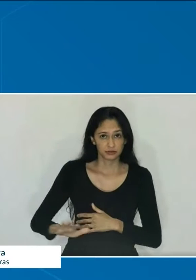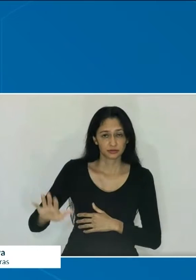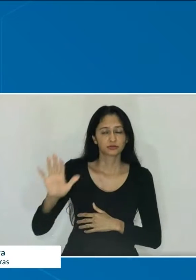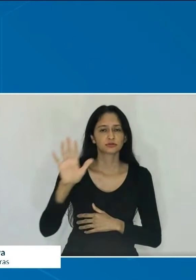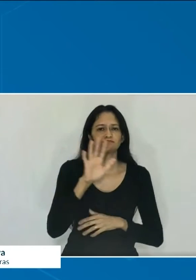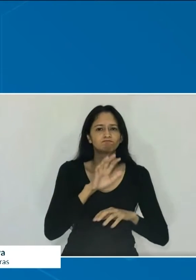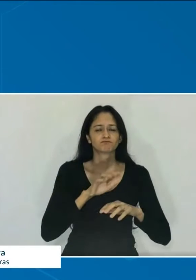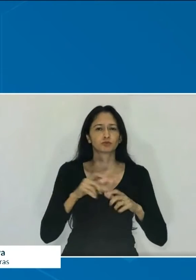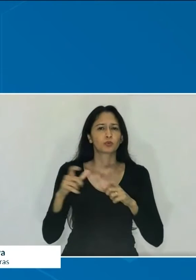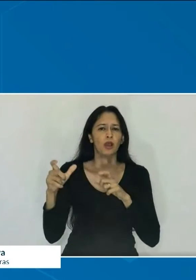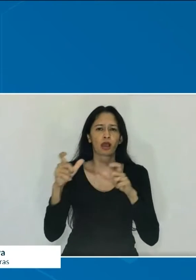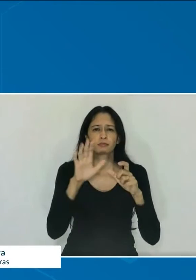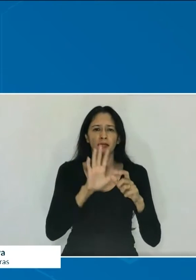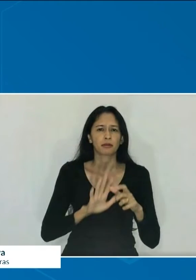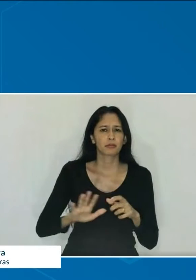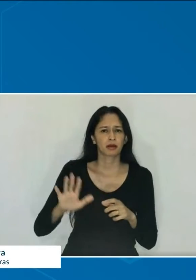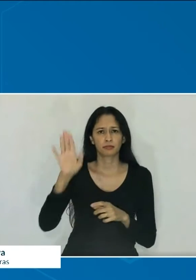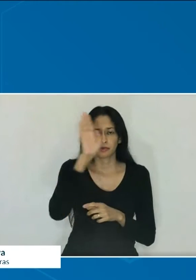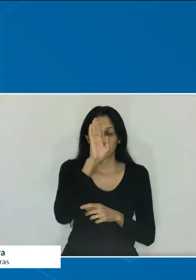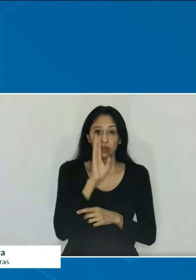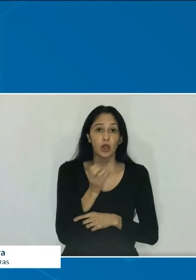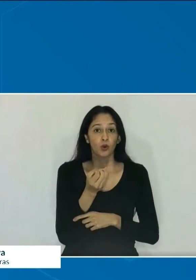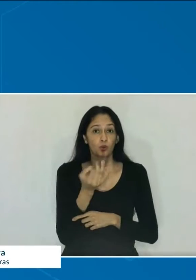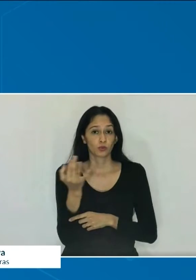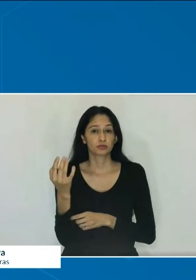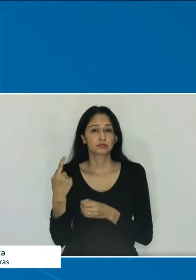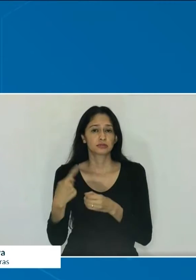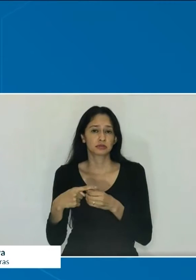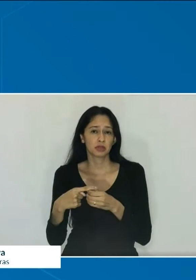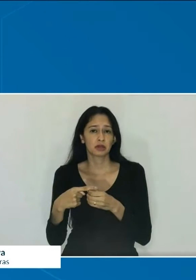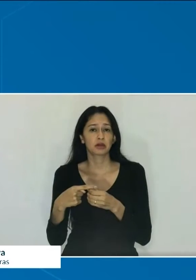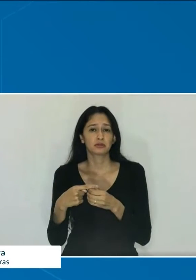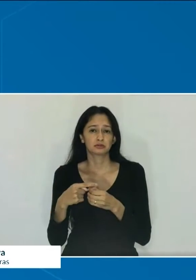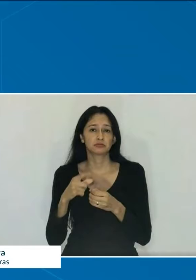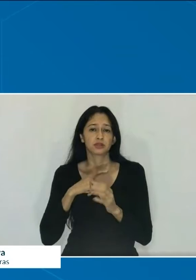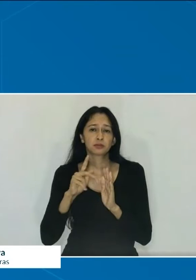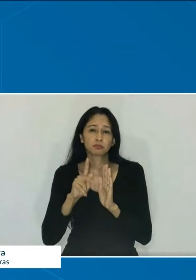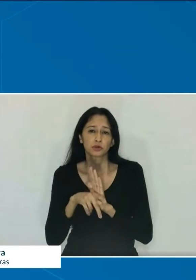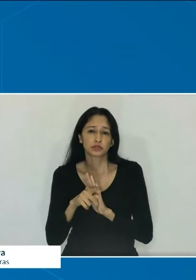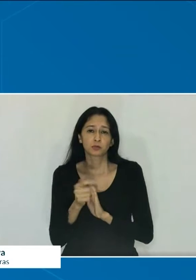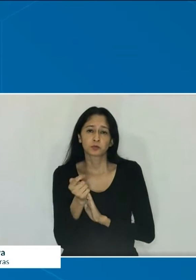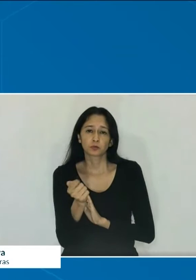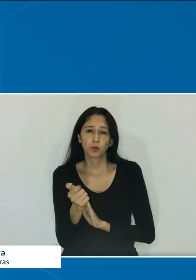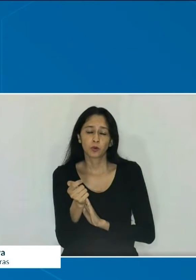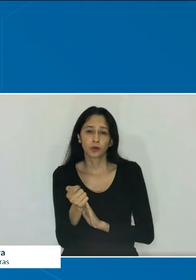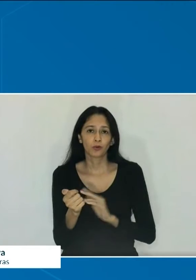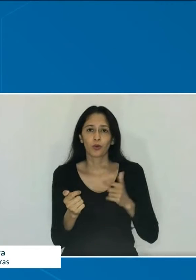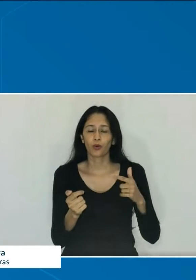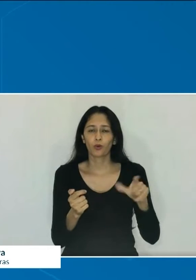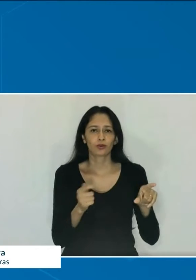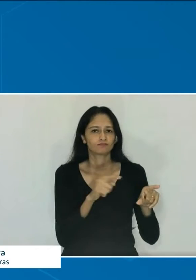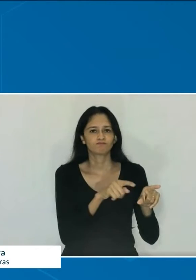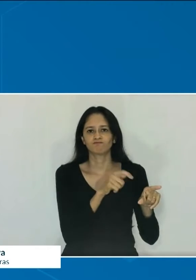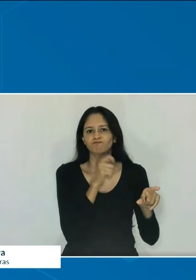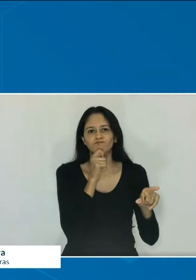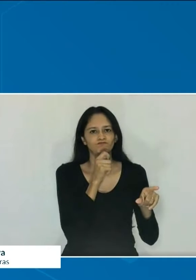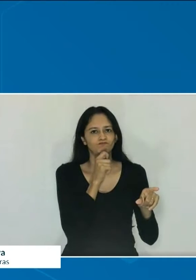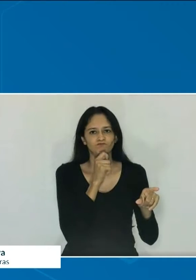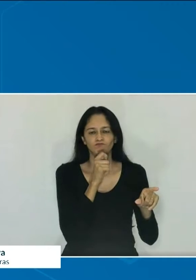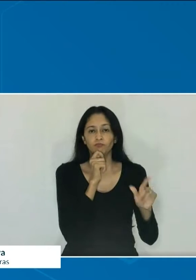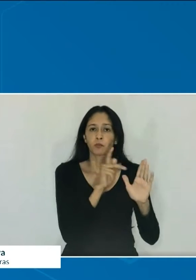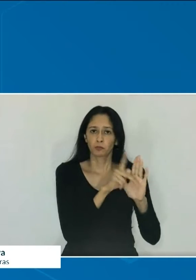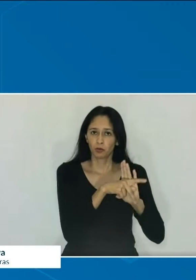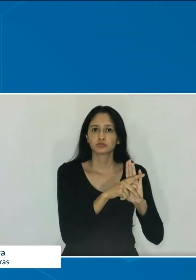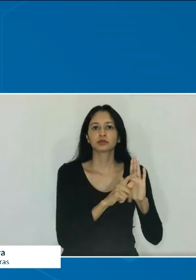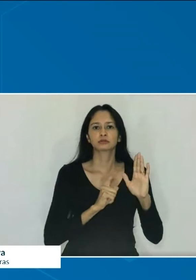população. Algumas cidades apresentam soluções ainda tímidas, outras não conseguem tirar do papel projetos que